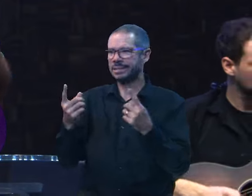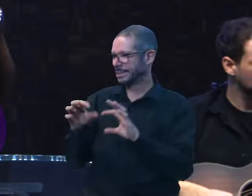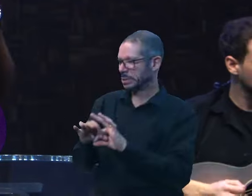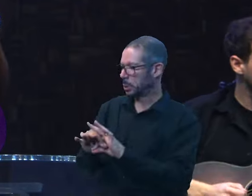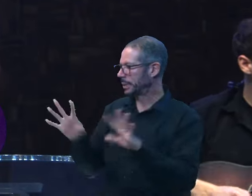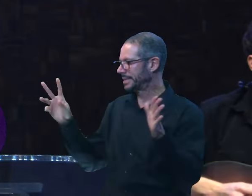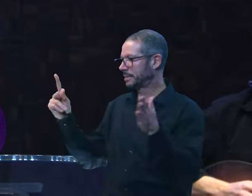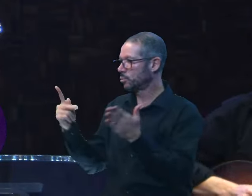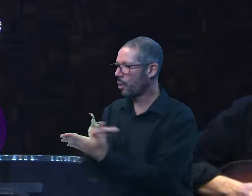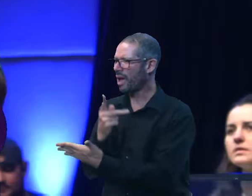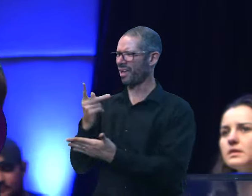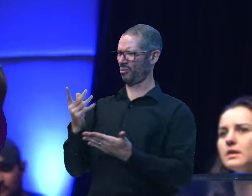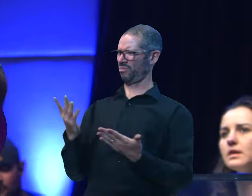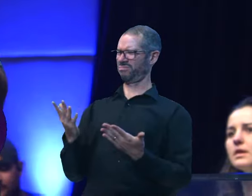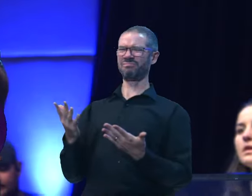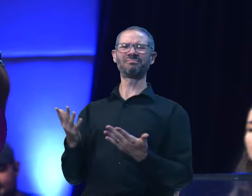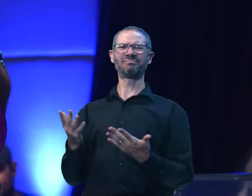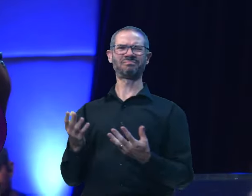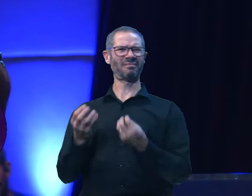Você vai... ei!